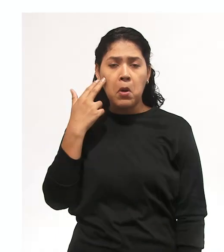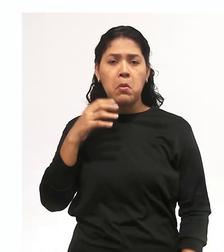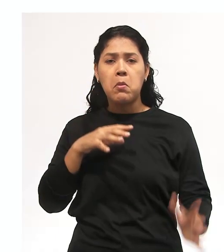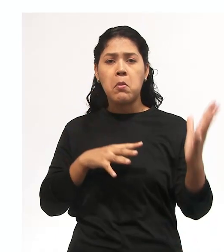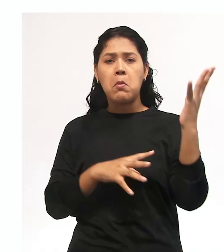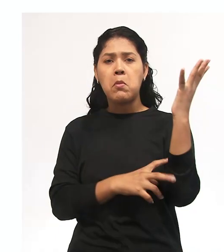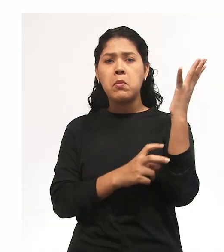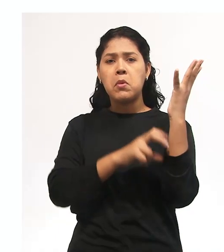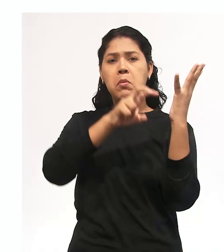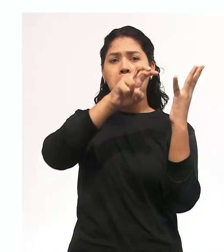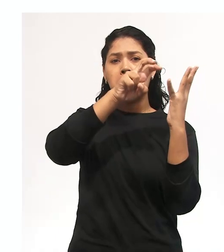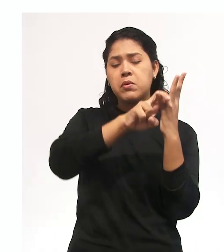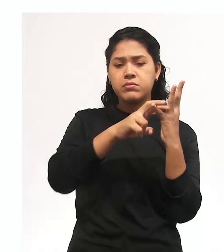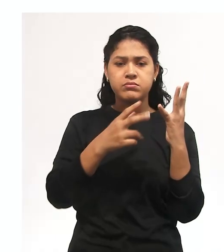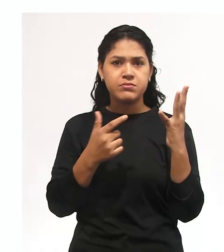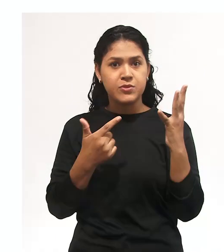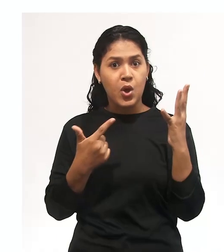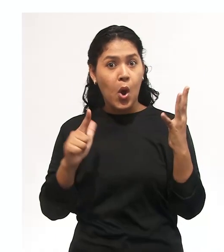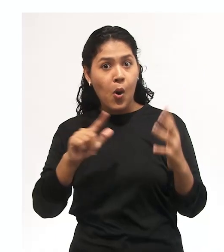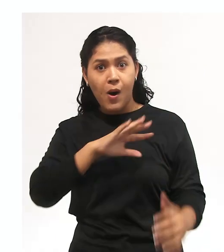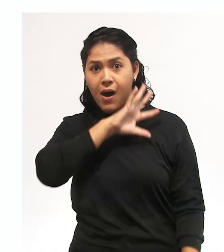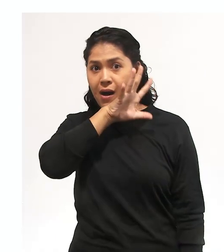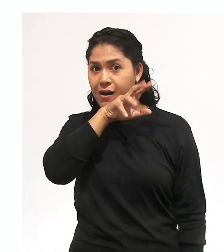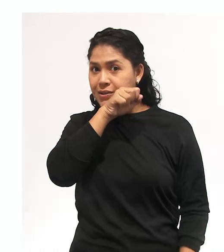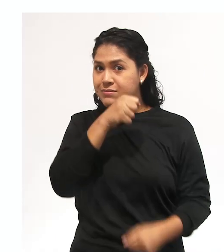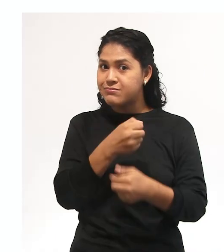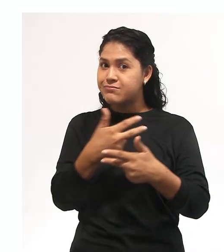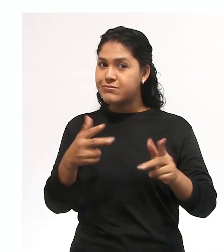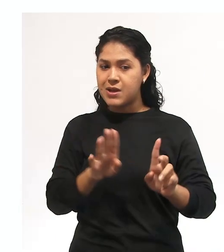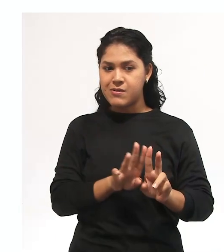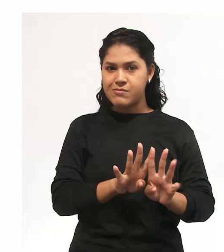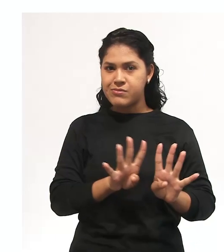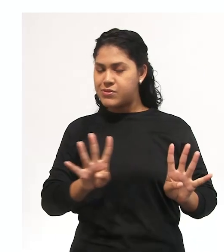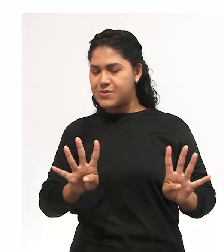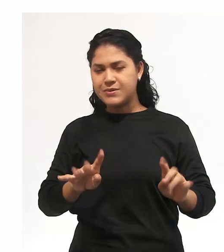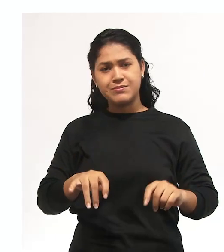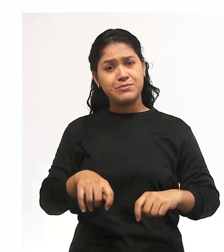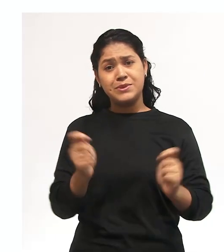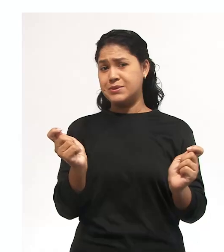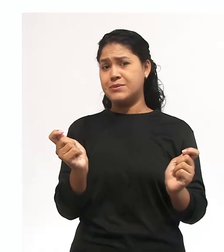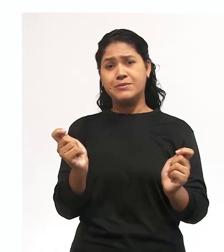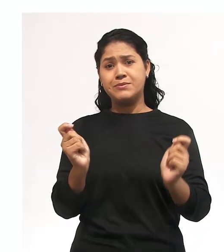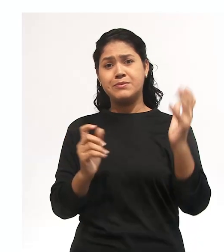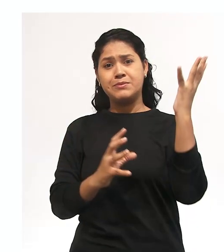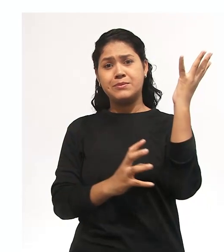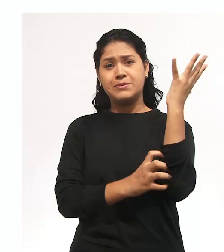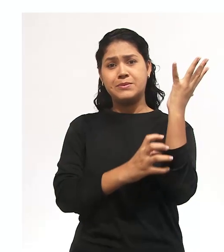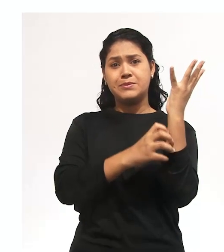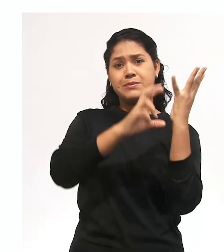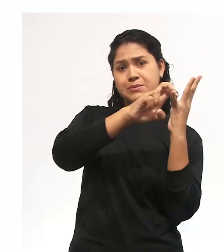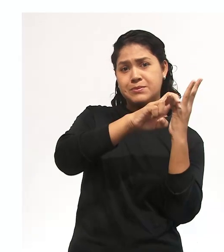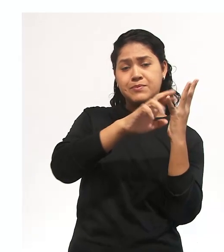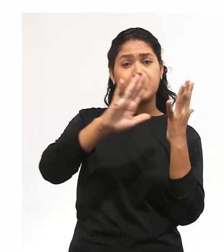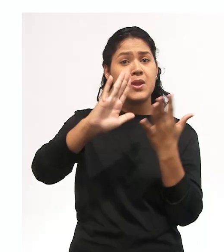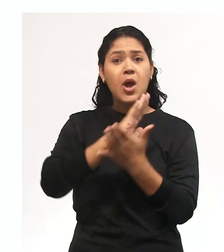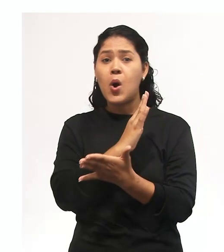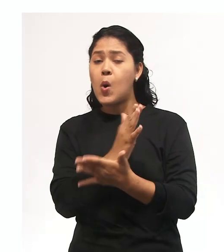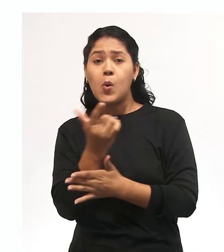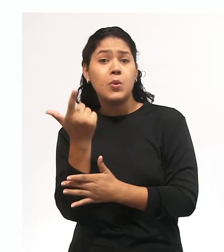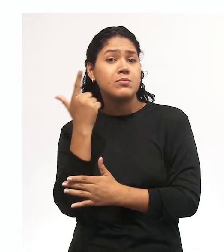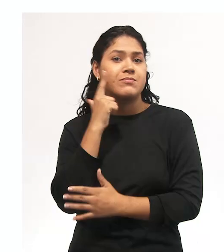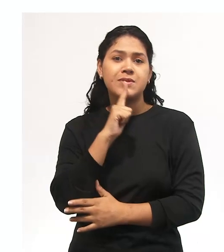é mais fácil. Para outros animais aqui presentes, não vai ser fácil escalar a árvore. Alguns provavelmente